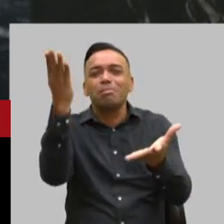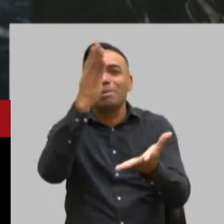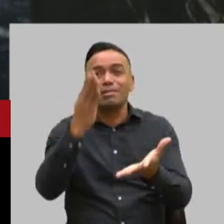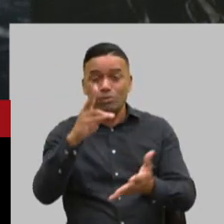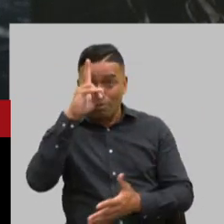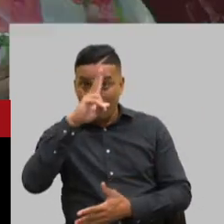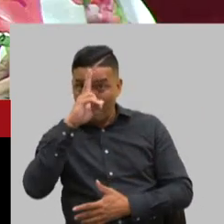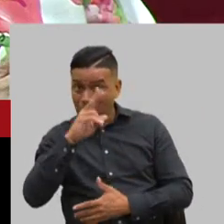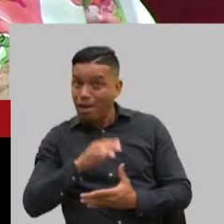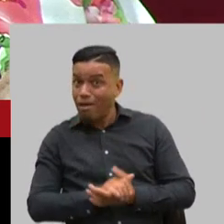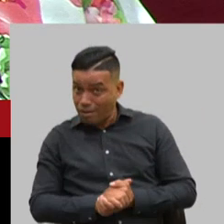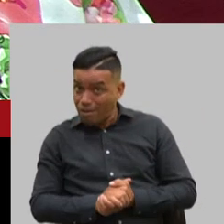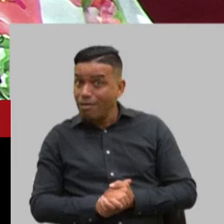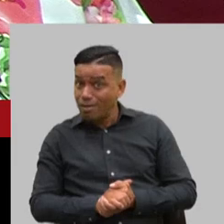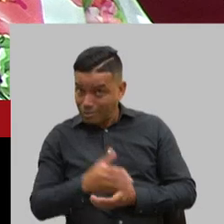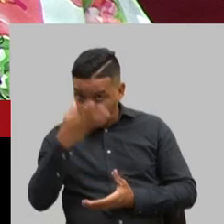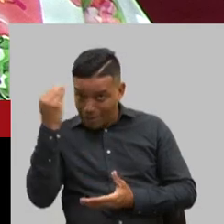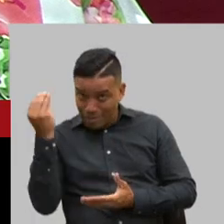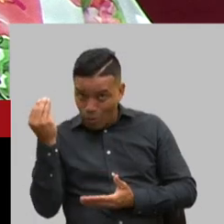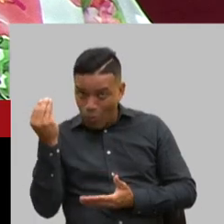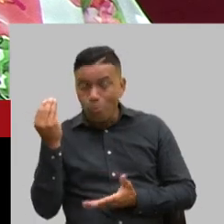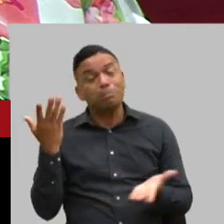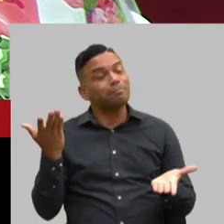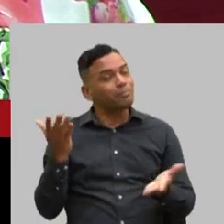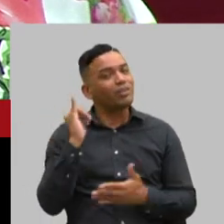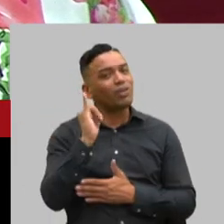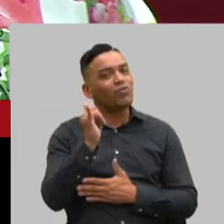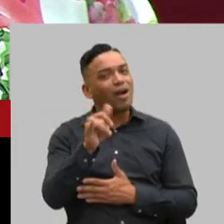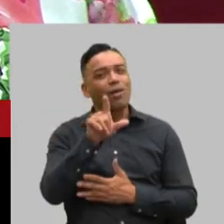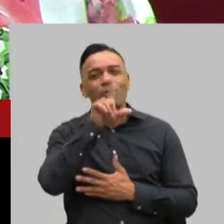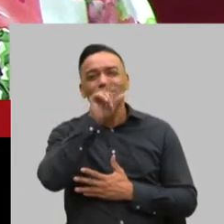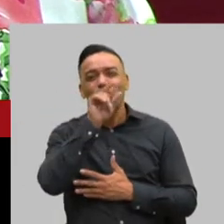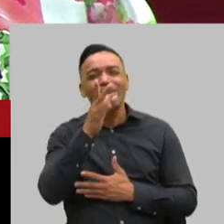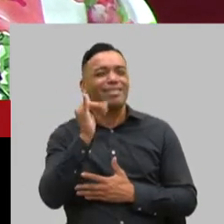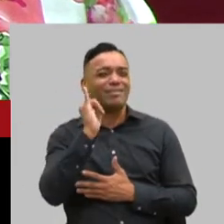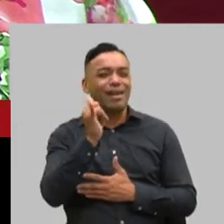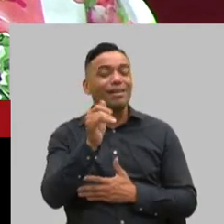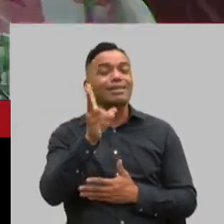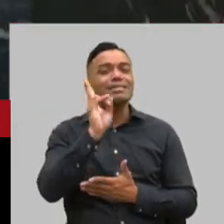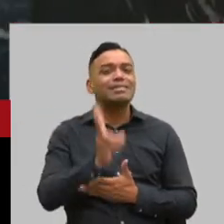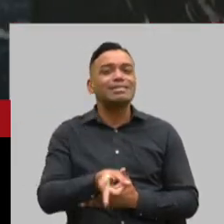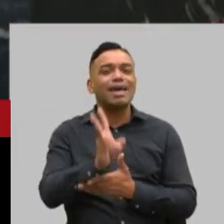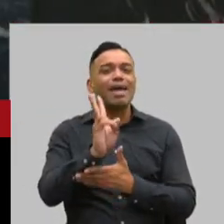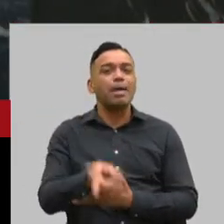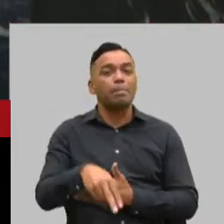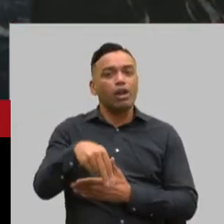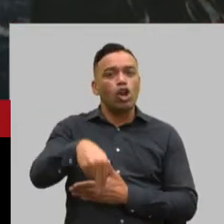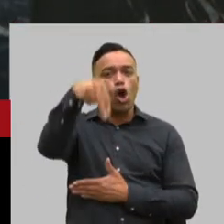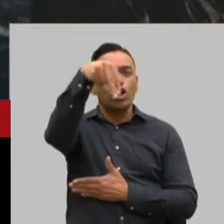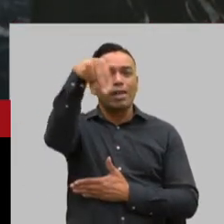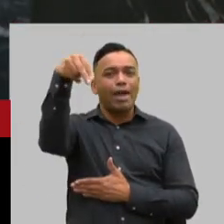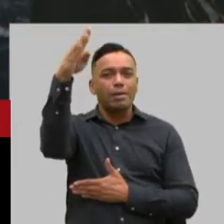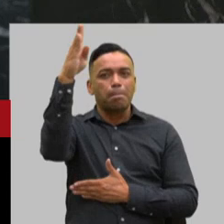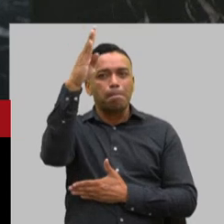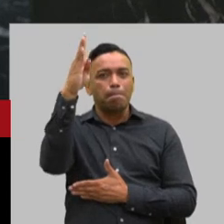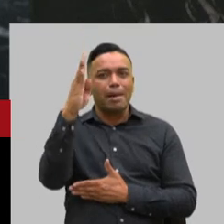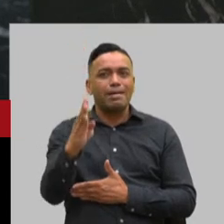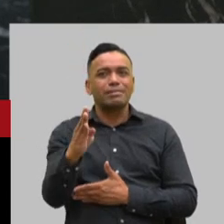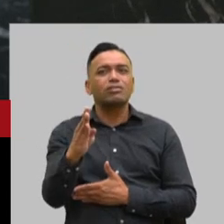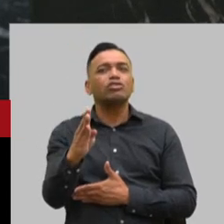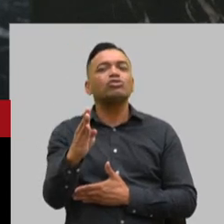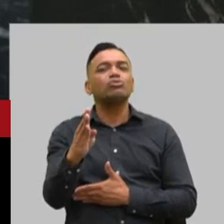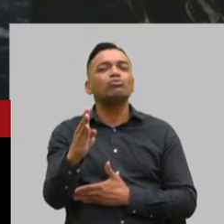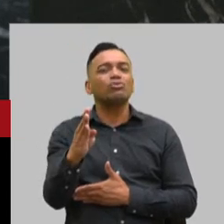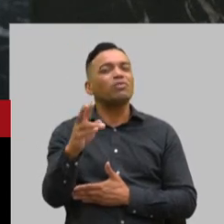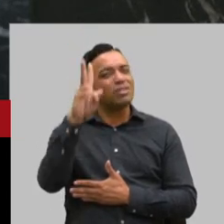já esqueceram? E eu digo lá sempre, Nordeste, tá? Acho que vocês